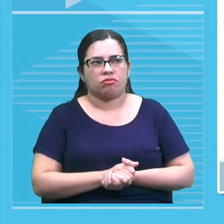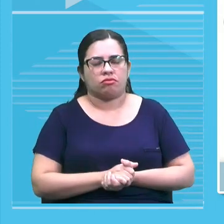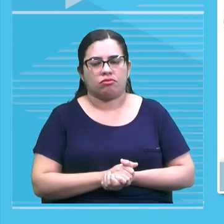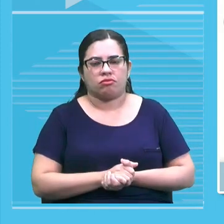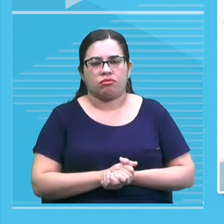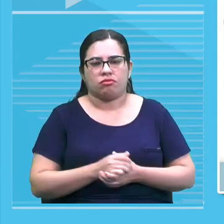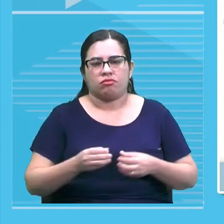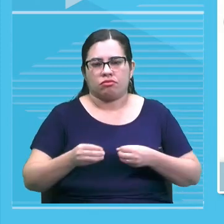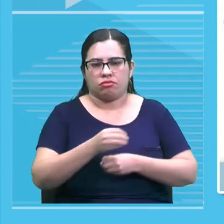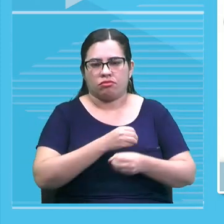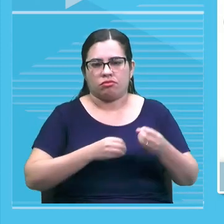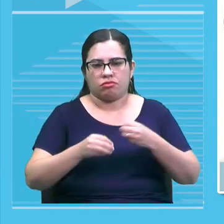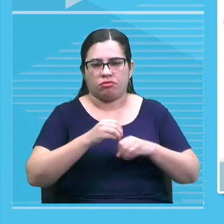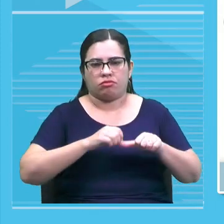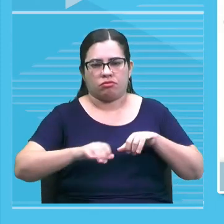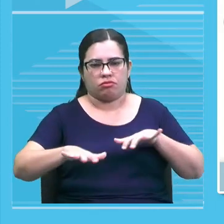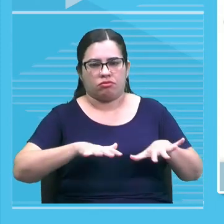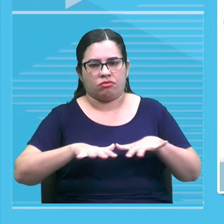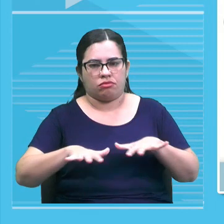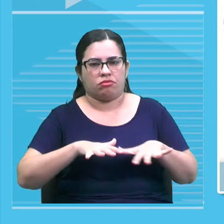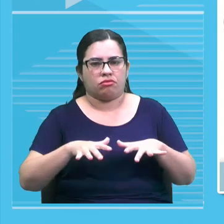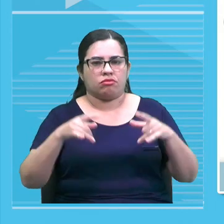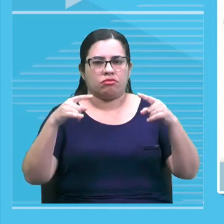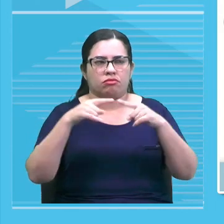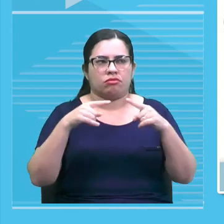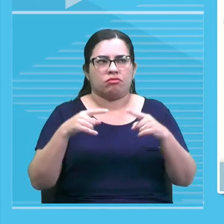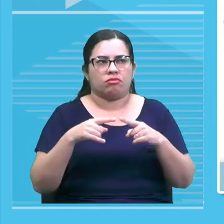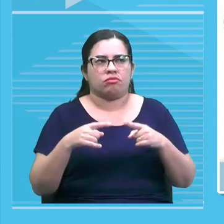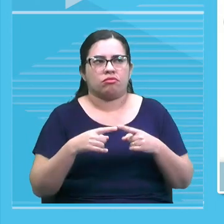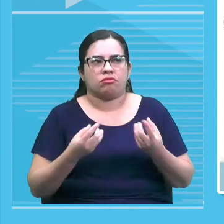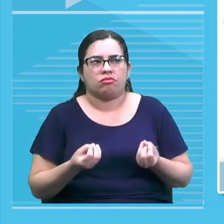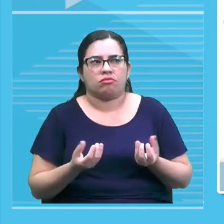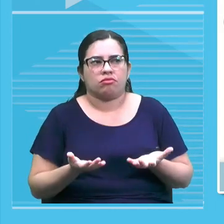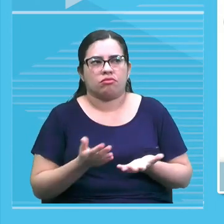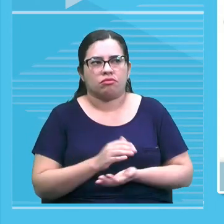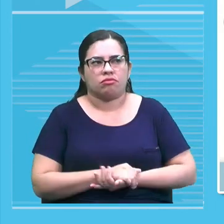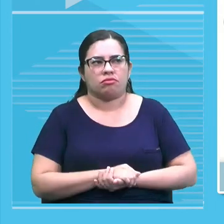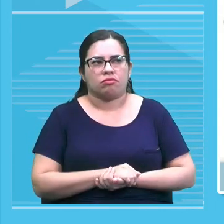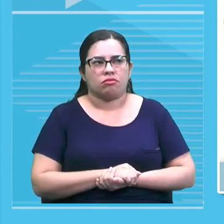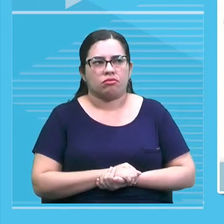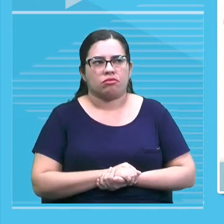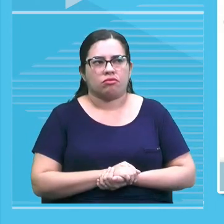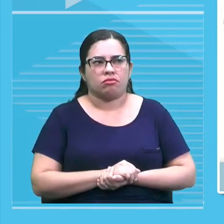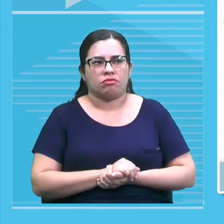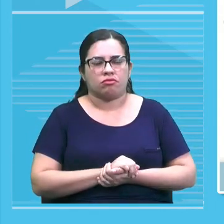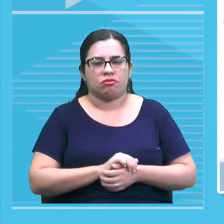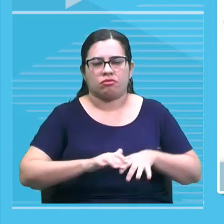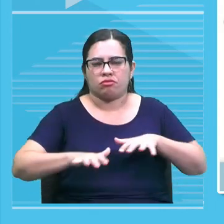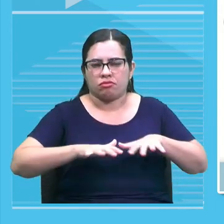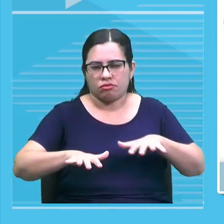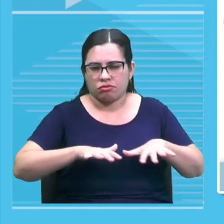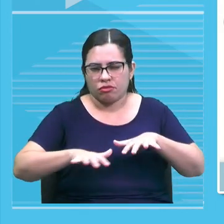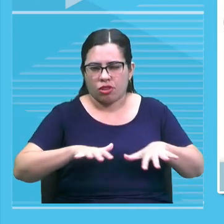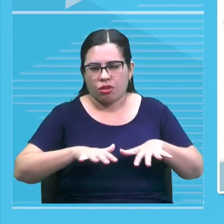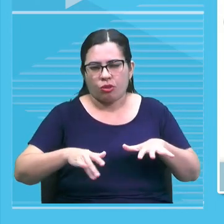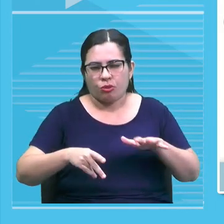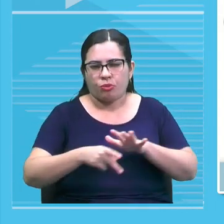partícula se move se no movimento vibratório